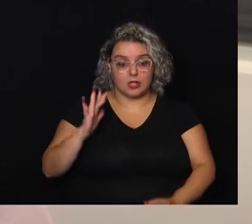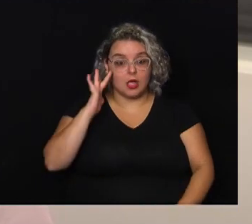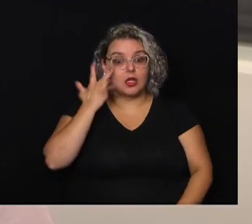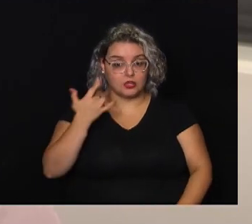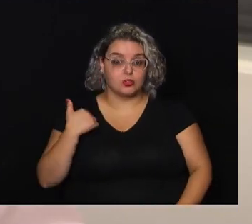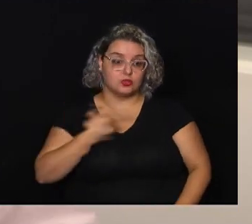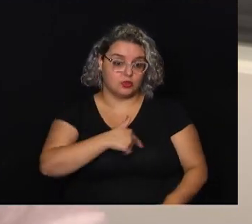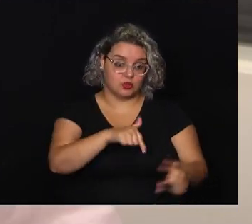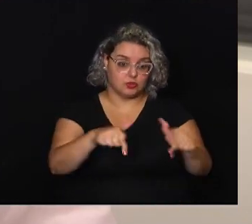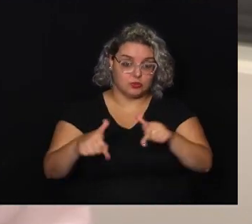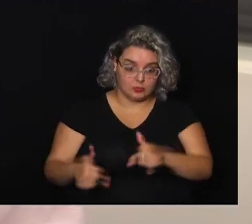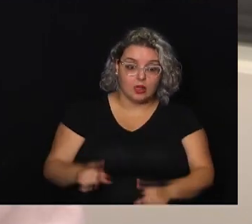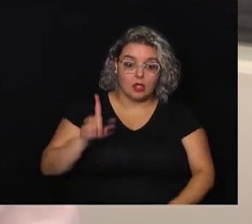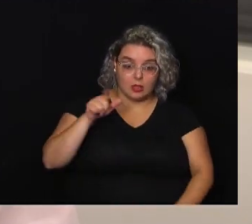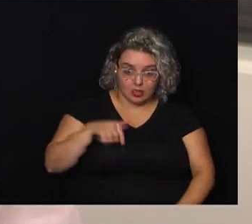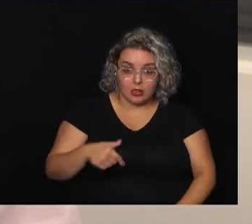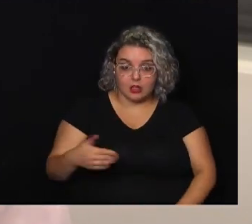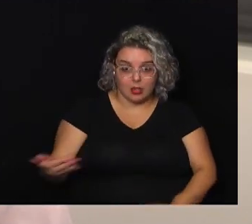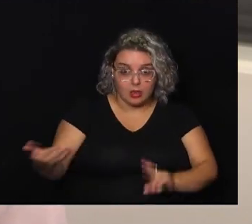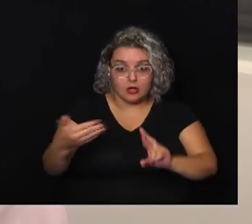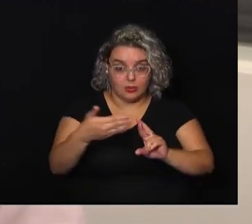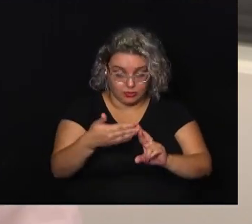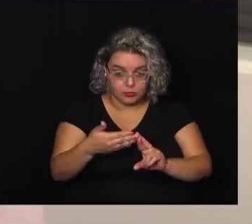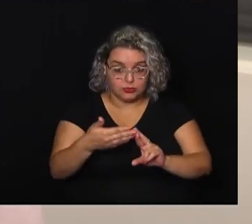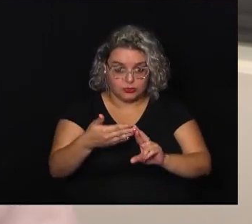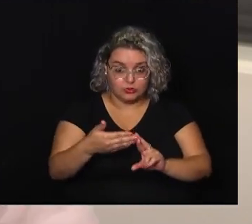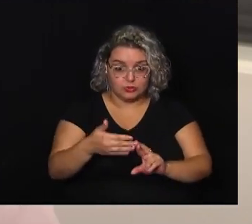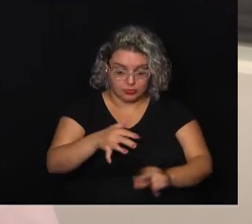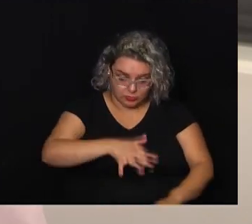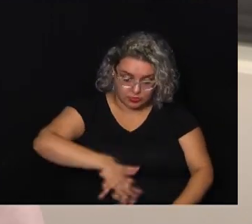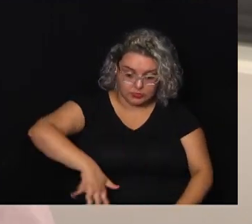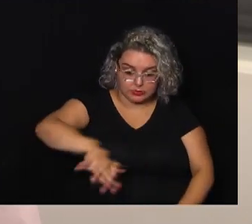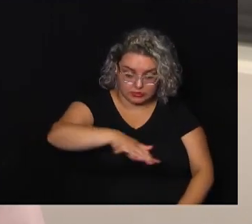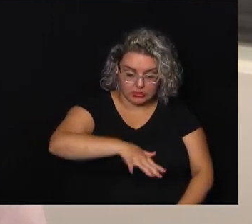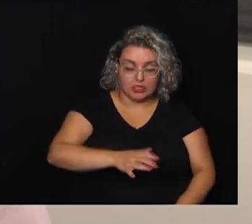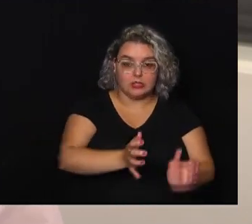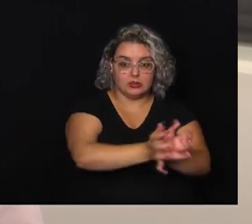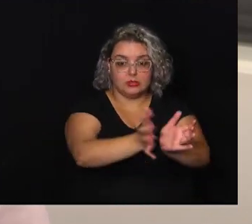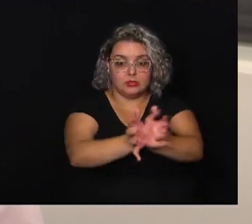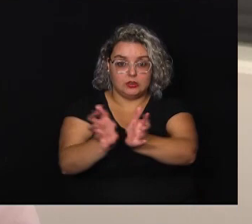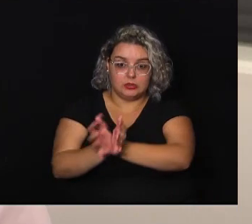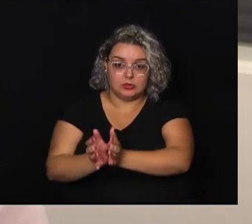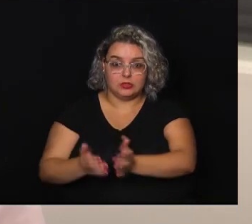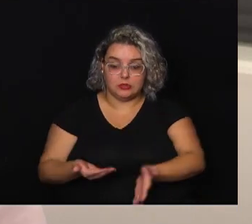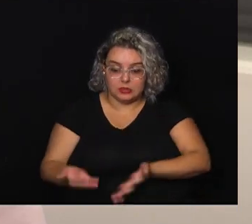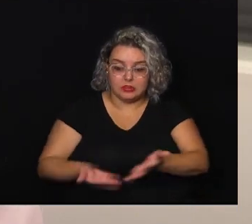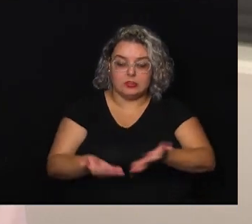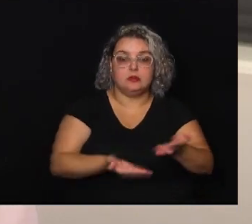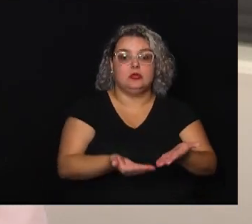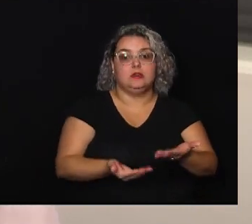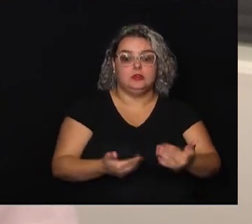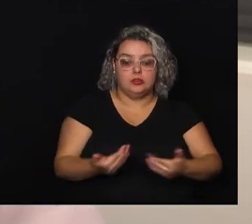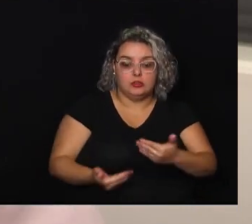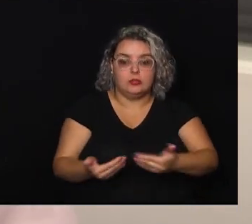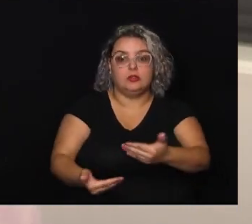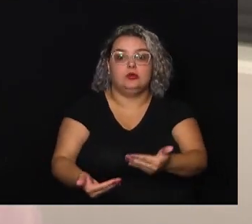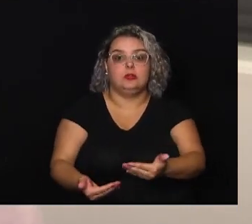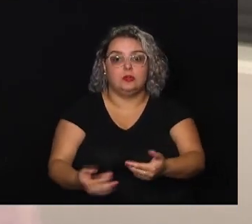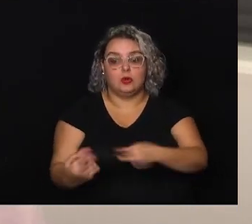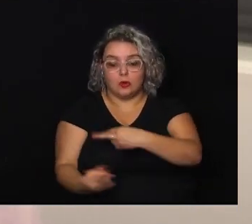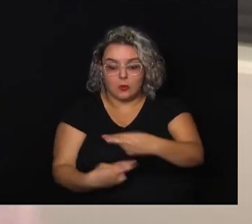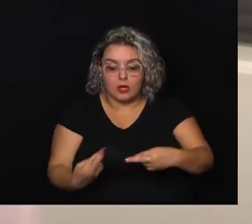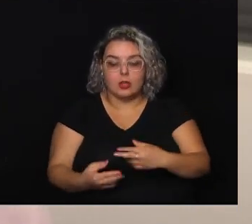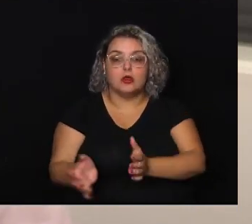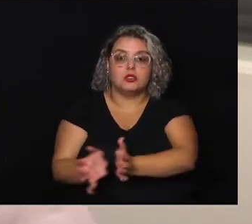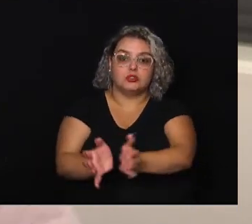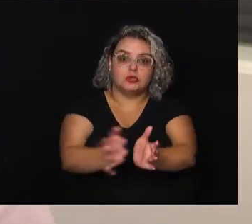nosso trabalho é um trabalho referência no setor das comissões, na tratativa da tramitação processual com relação às comissões,